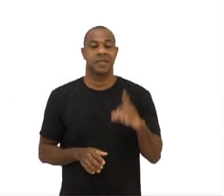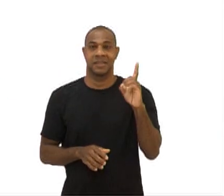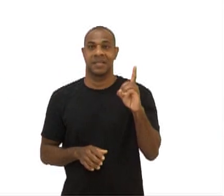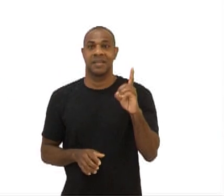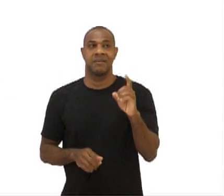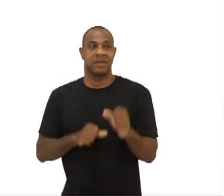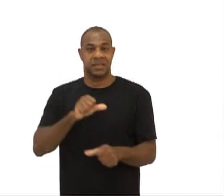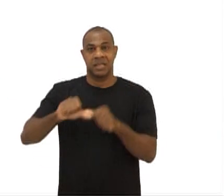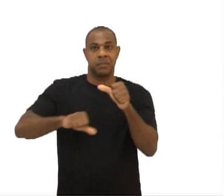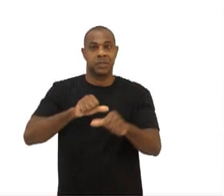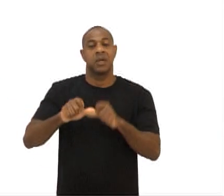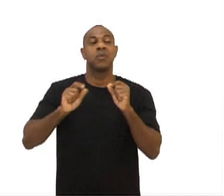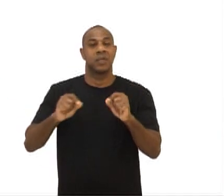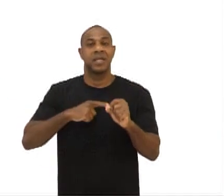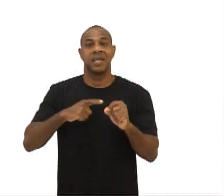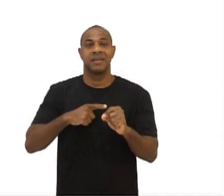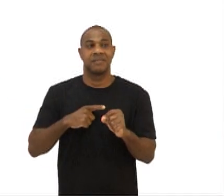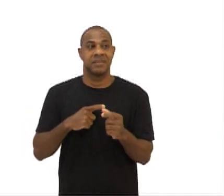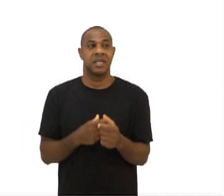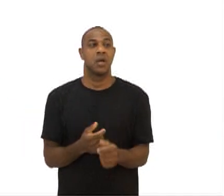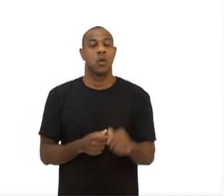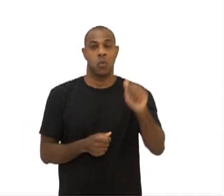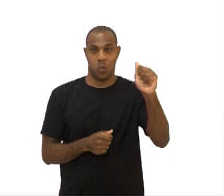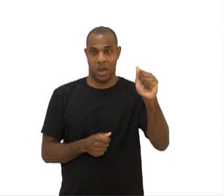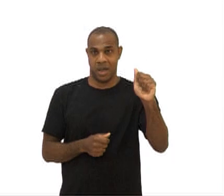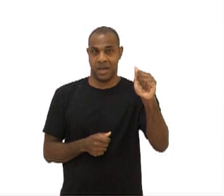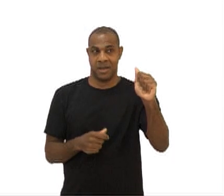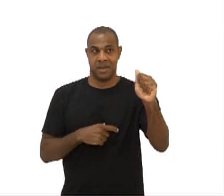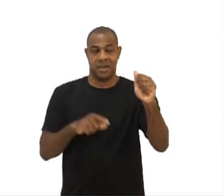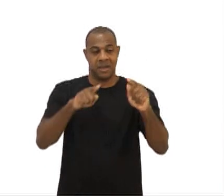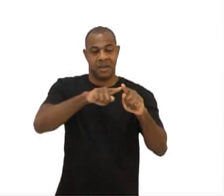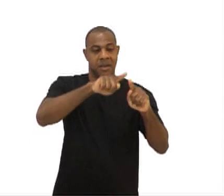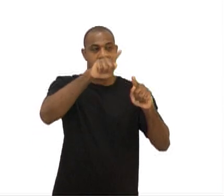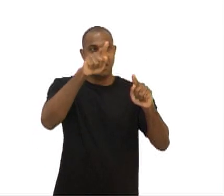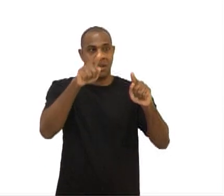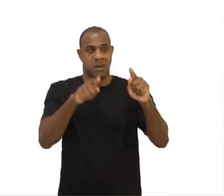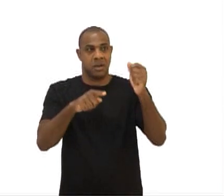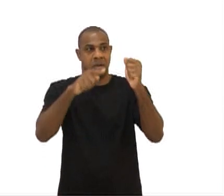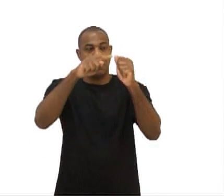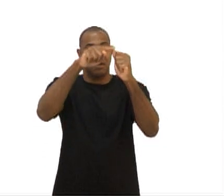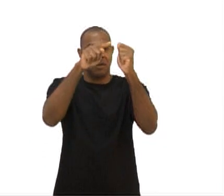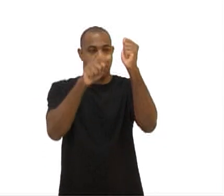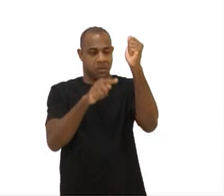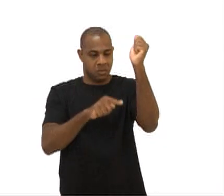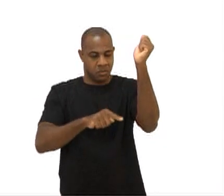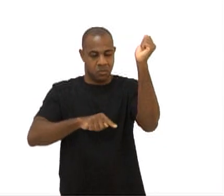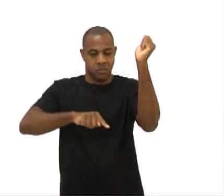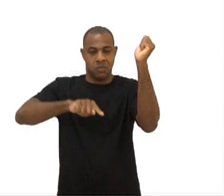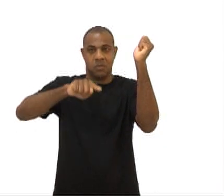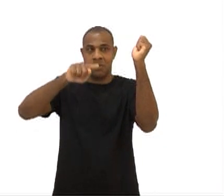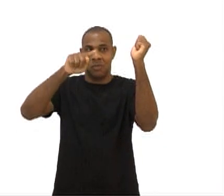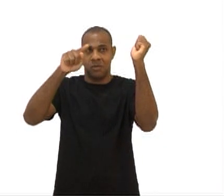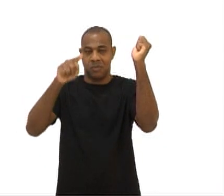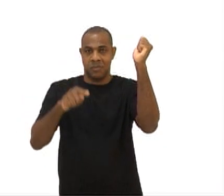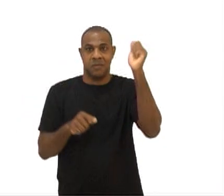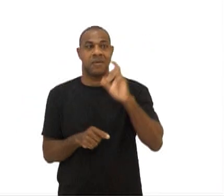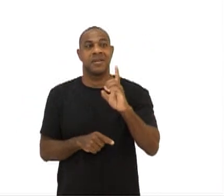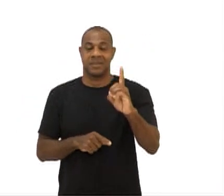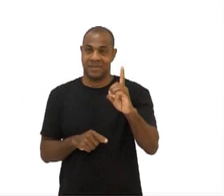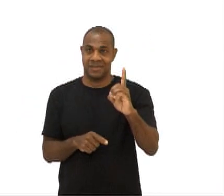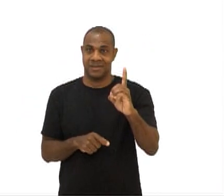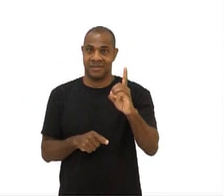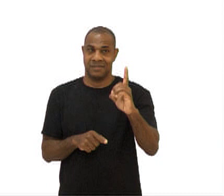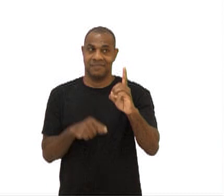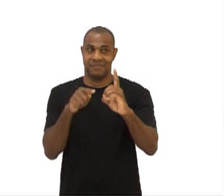vai transladar. Você viu que o parâmetro A, coloca o gráfico começando um pouco mais para cima ou mais para baixo. E o parâmetro D, ele